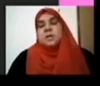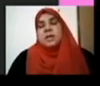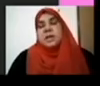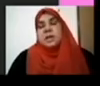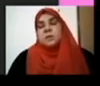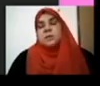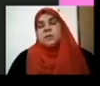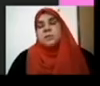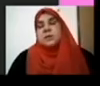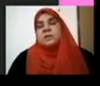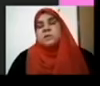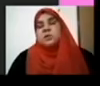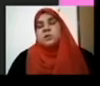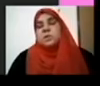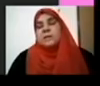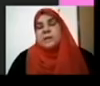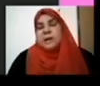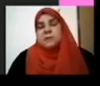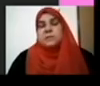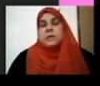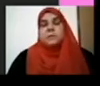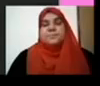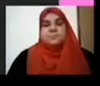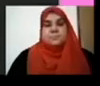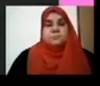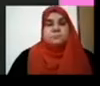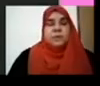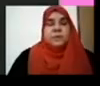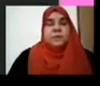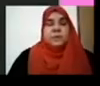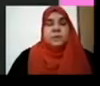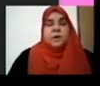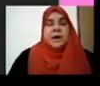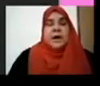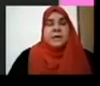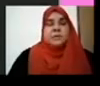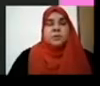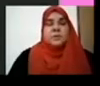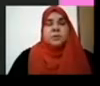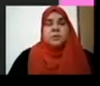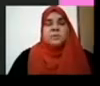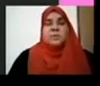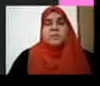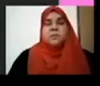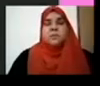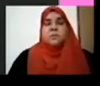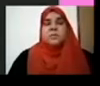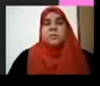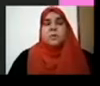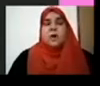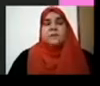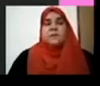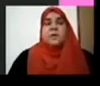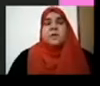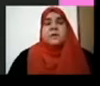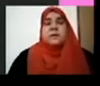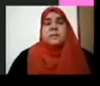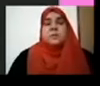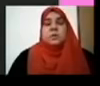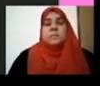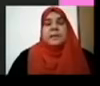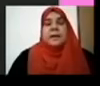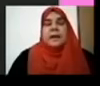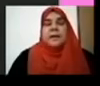para chegar numa diferença de dois quadrados. Eu tenho aqui, ó, a sobre 12 mais 1 sobre 9,